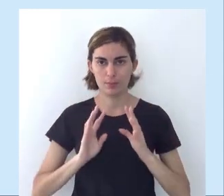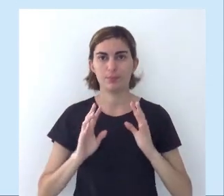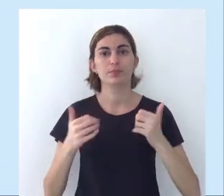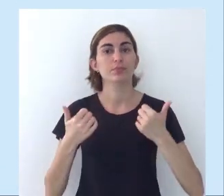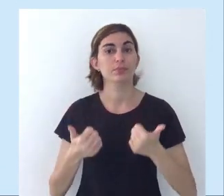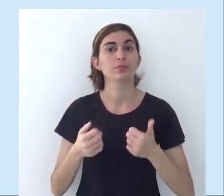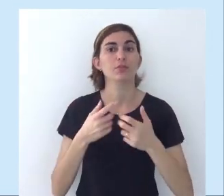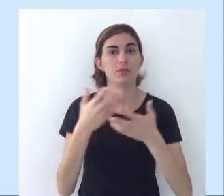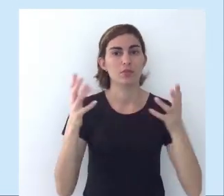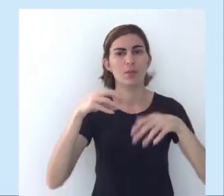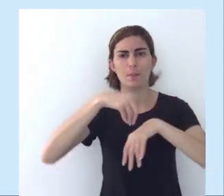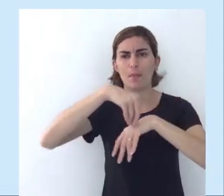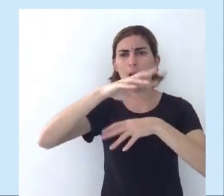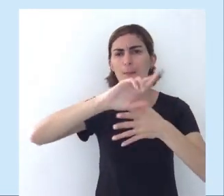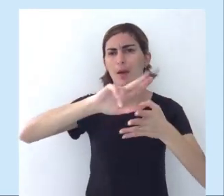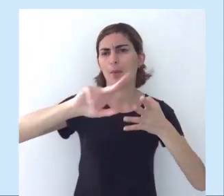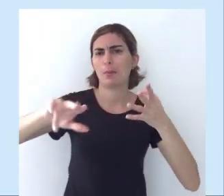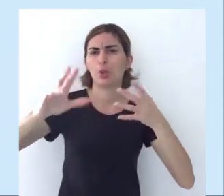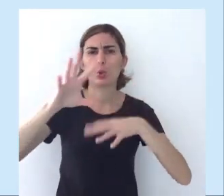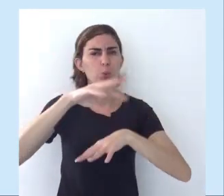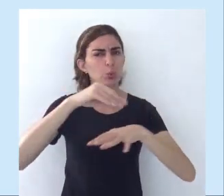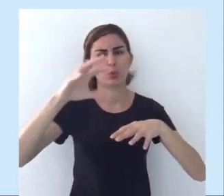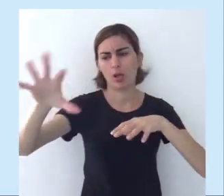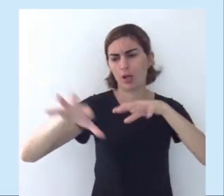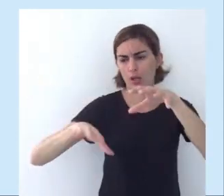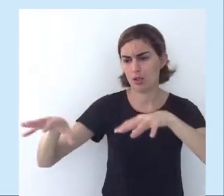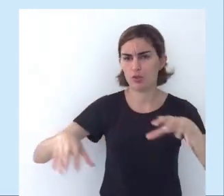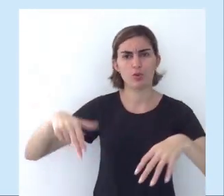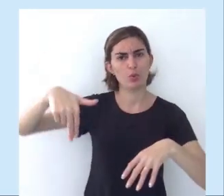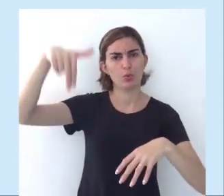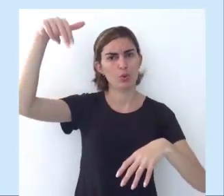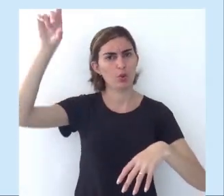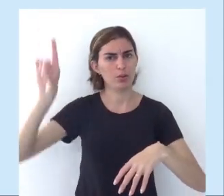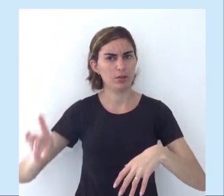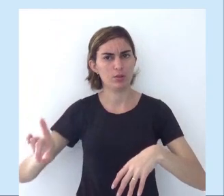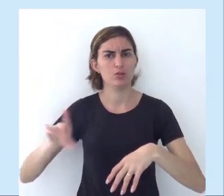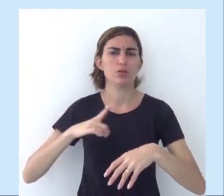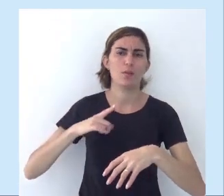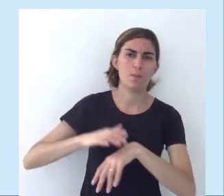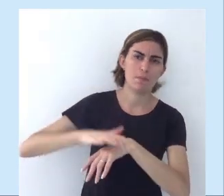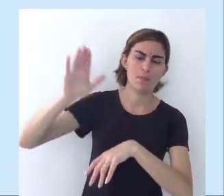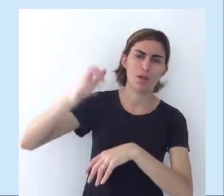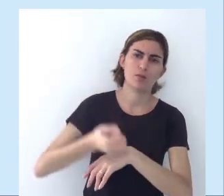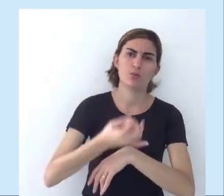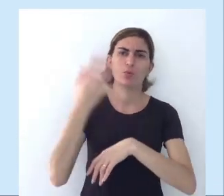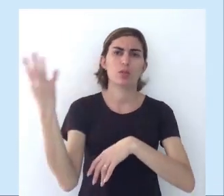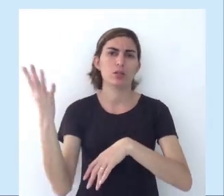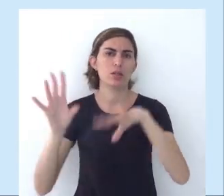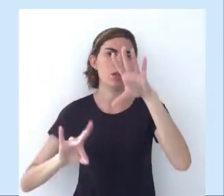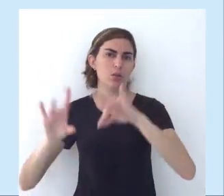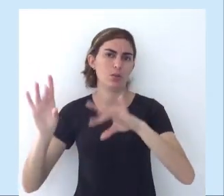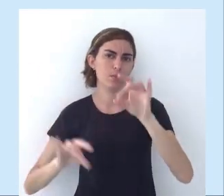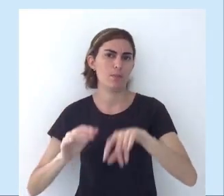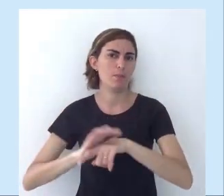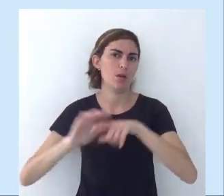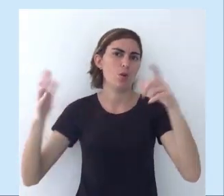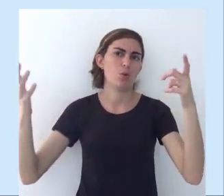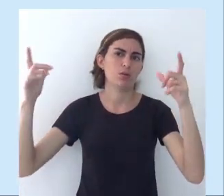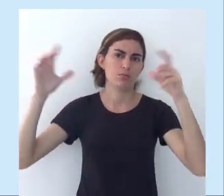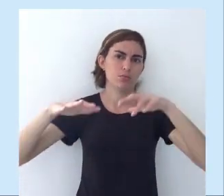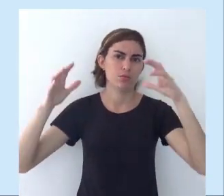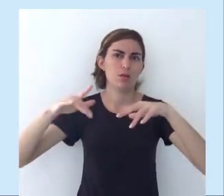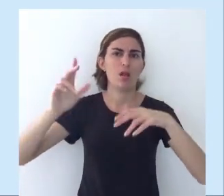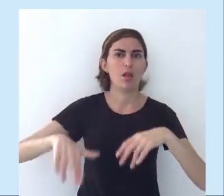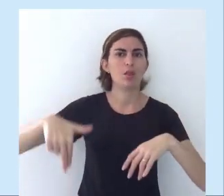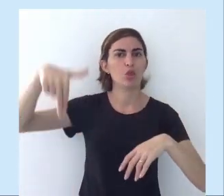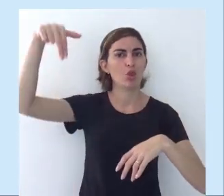para mim. Se a gente for citar agora todas as regiões que existem no Nordeste, a que existe maior quantidade de umidade e maior quantidade de